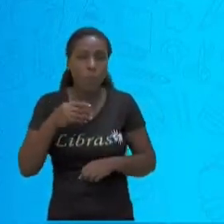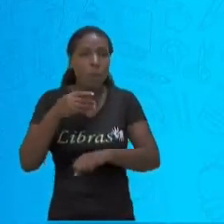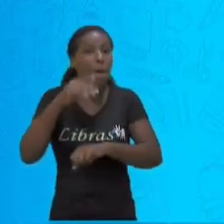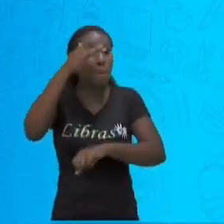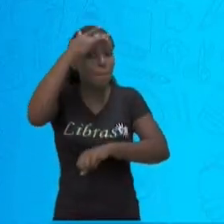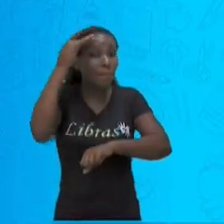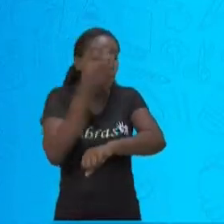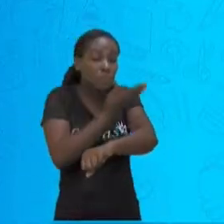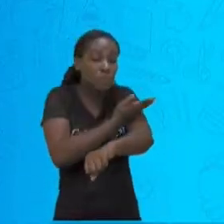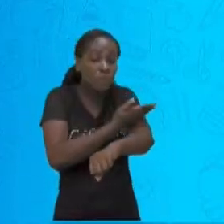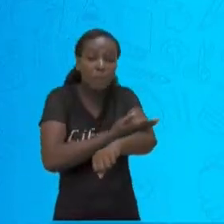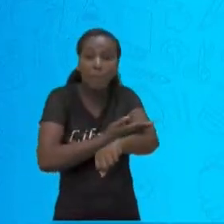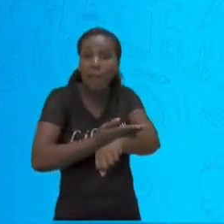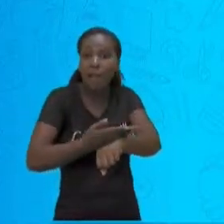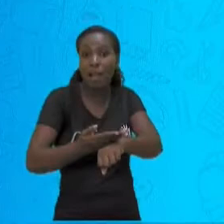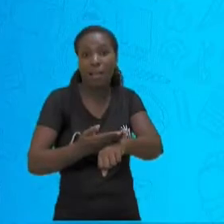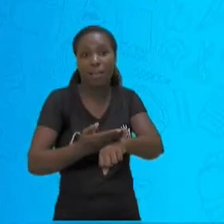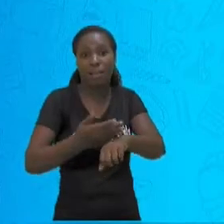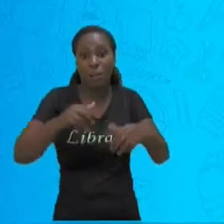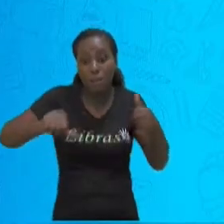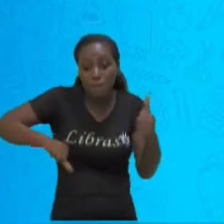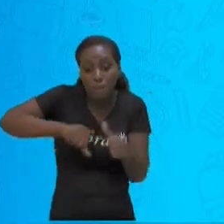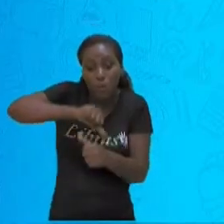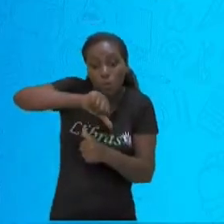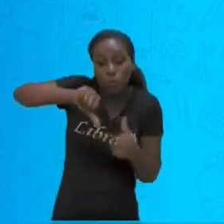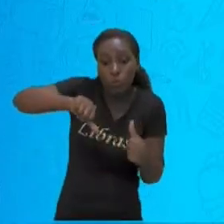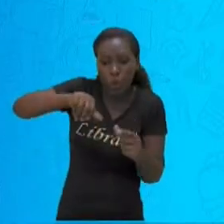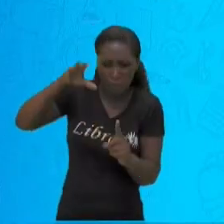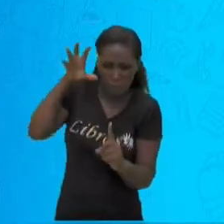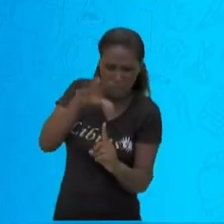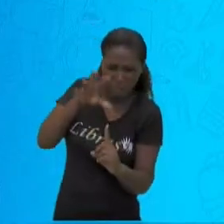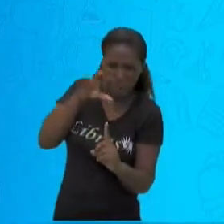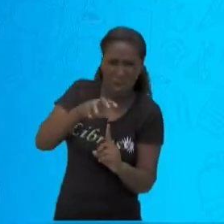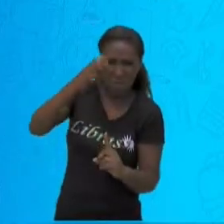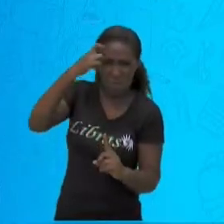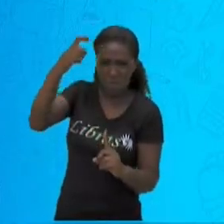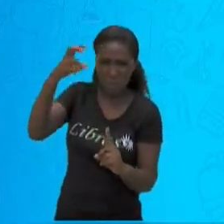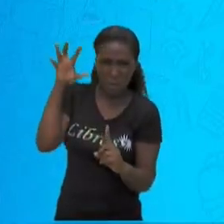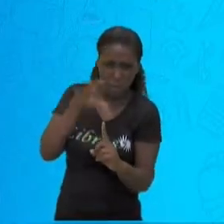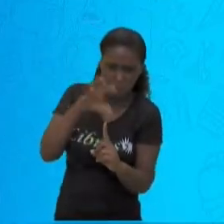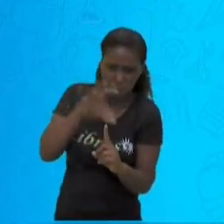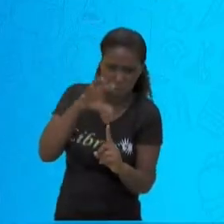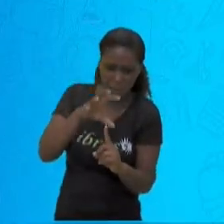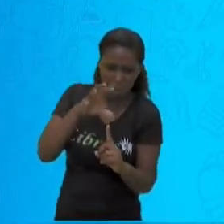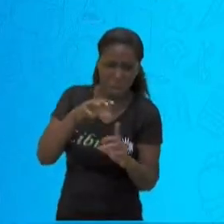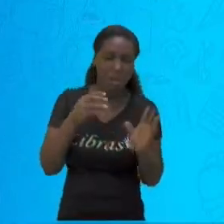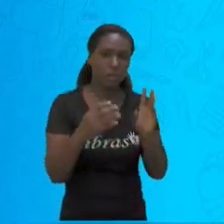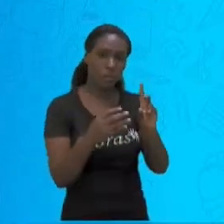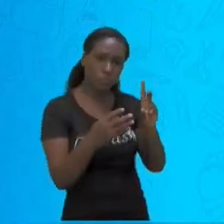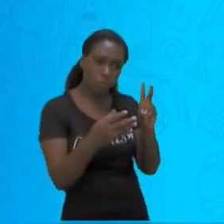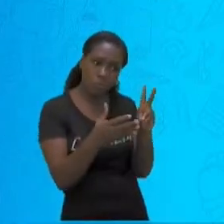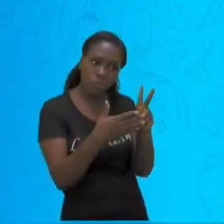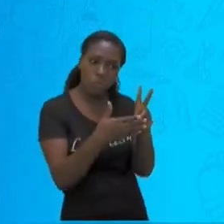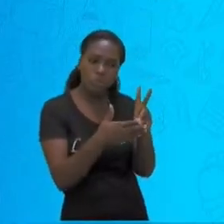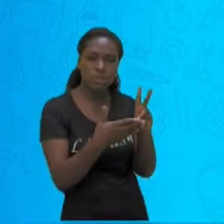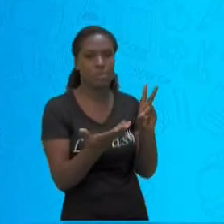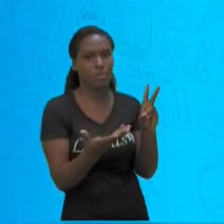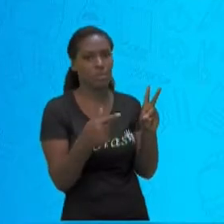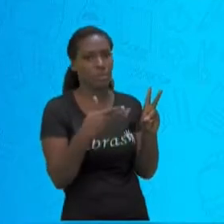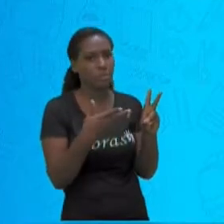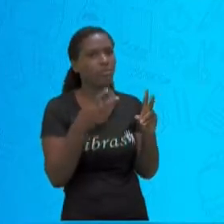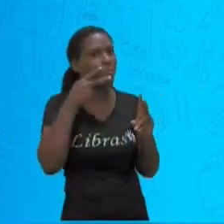mudando a forma de interação entre eles, porque os índios têm uma